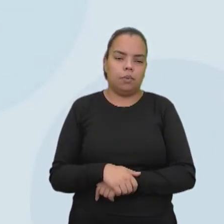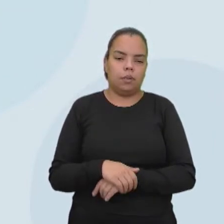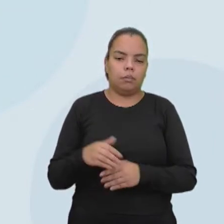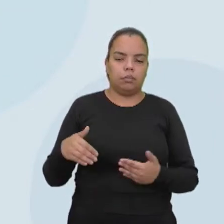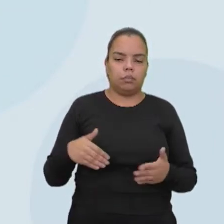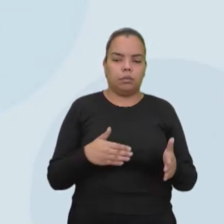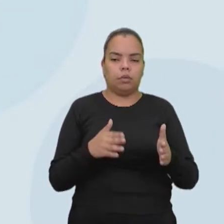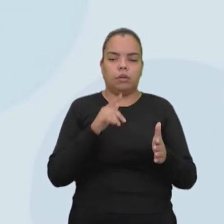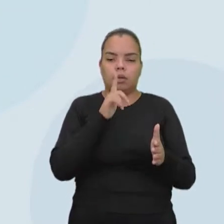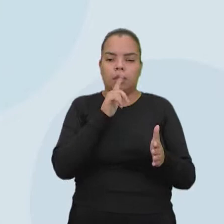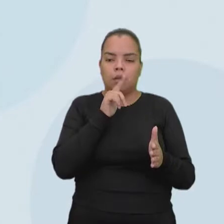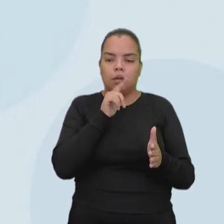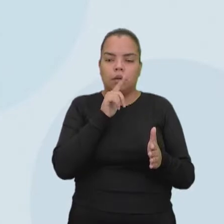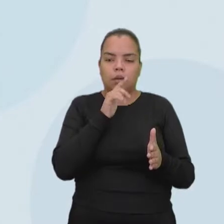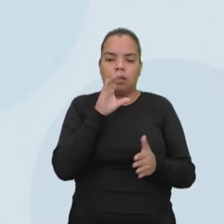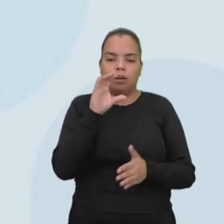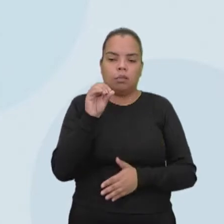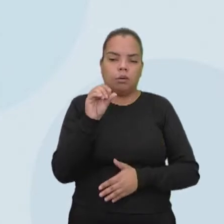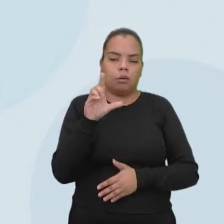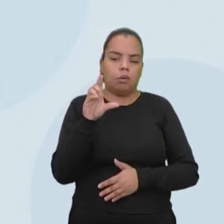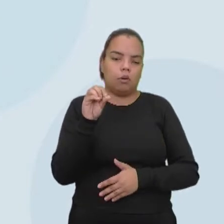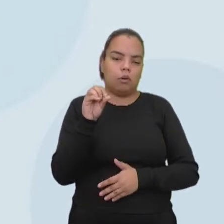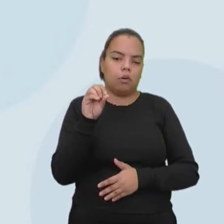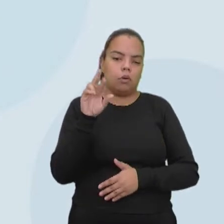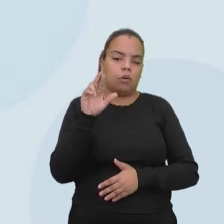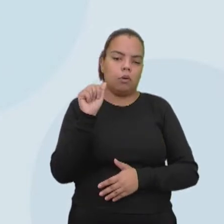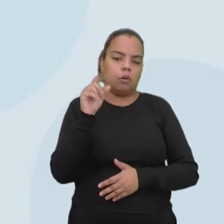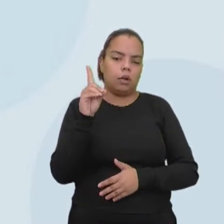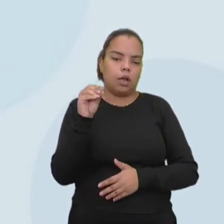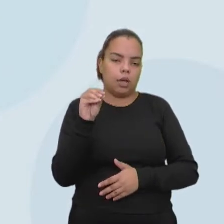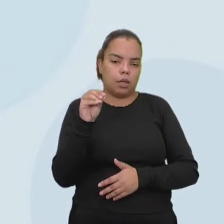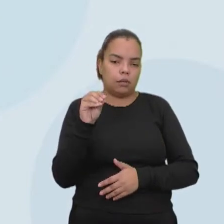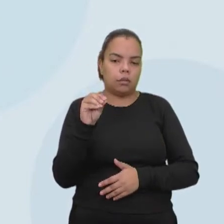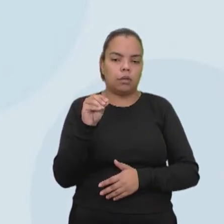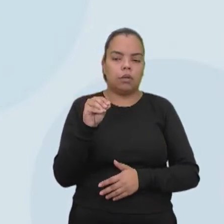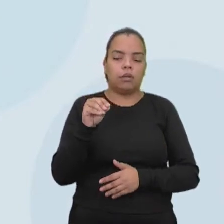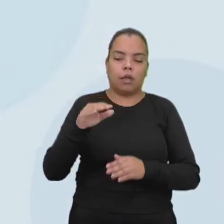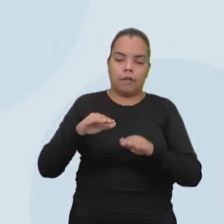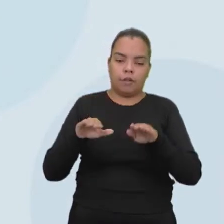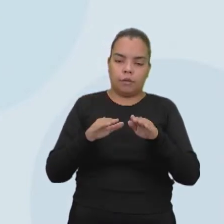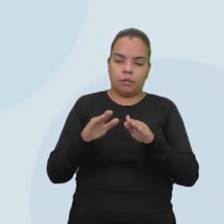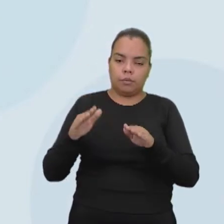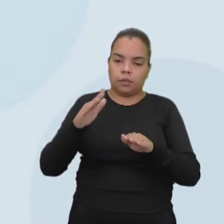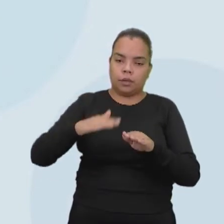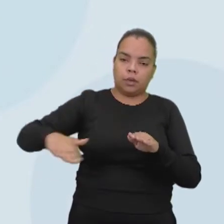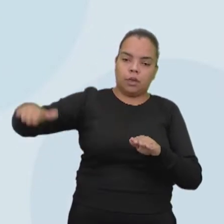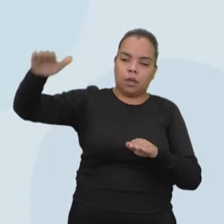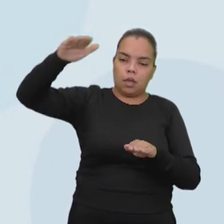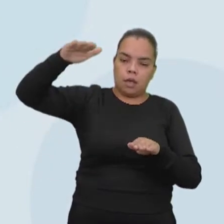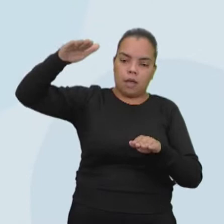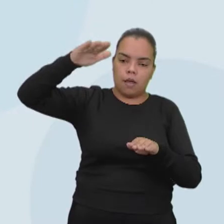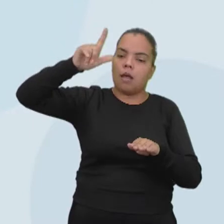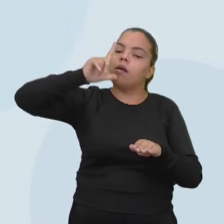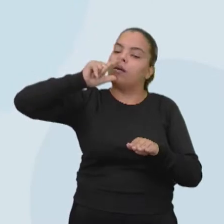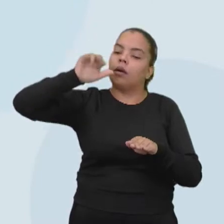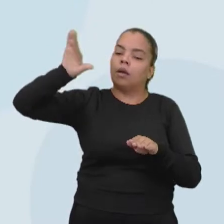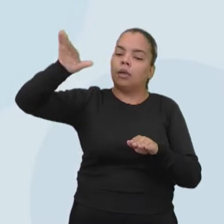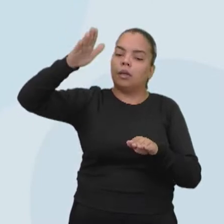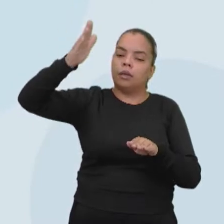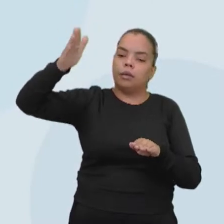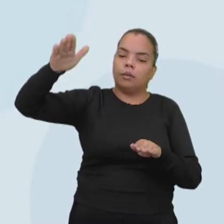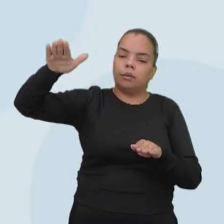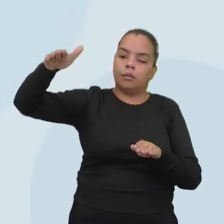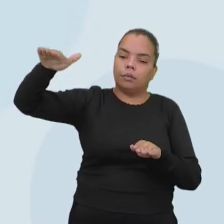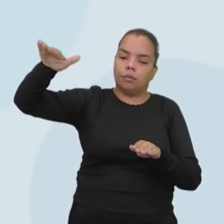Colorado, tá? Então ele era bem, né, o Rio Colorado estava bem acima aí, ele foi baixando o nível, né? Hoje tem um filetinho